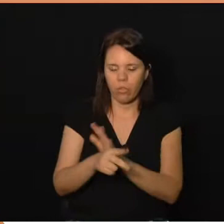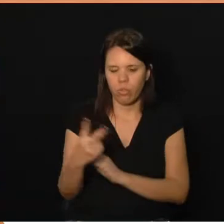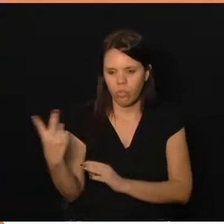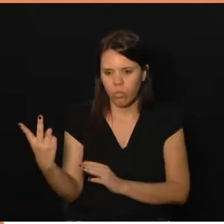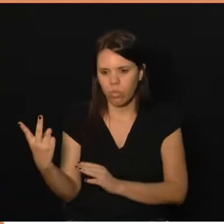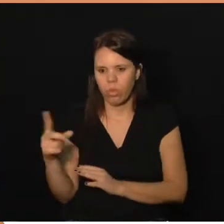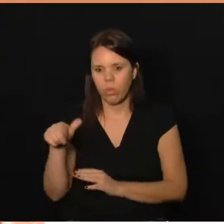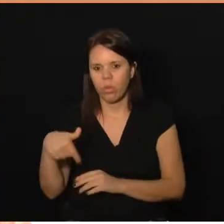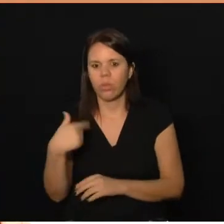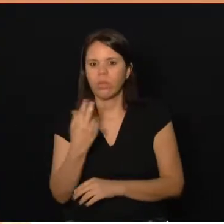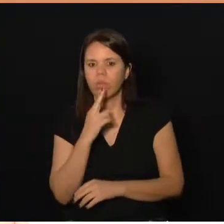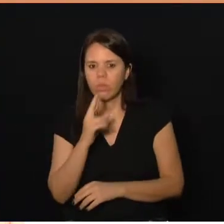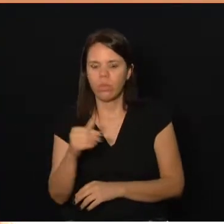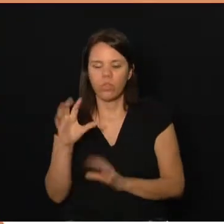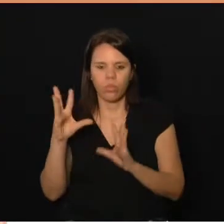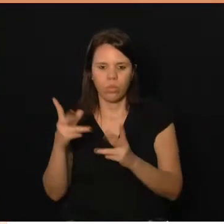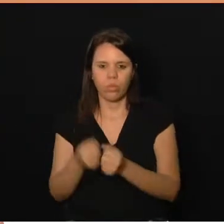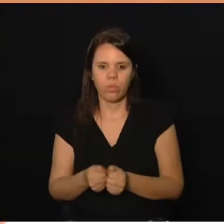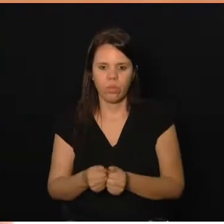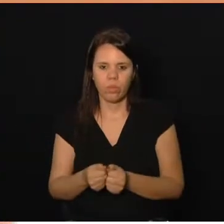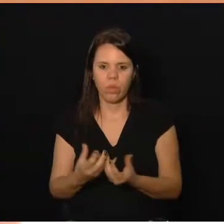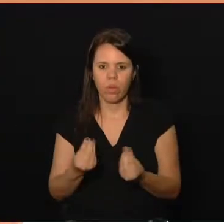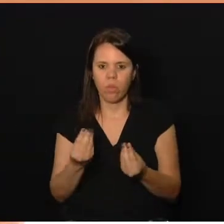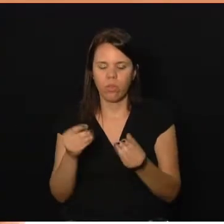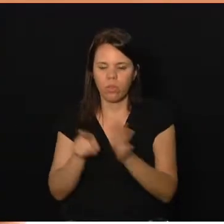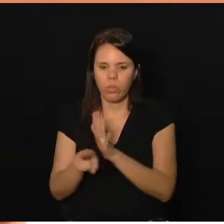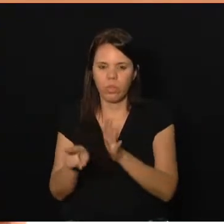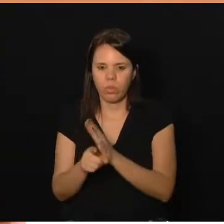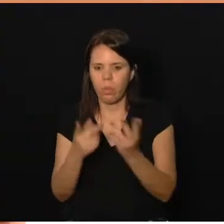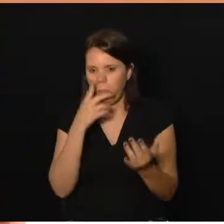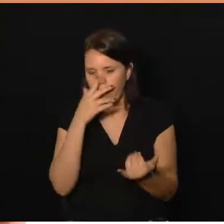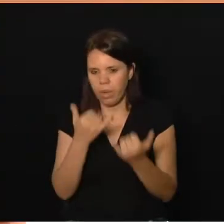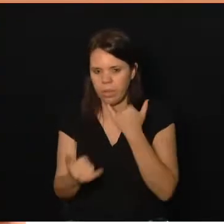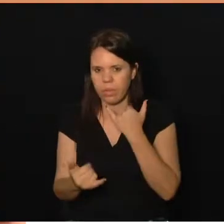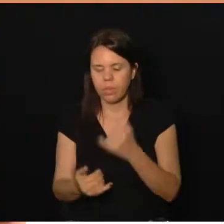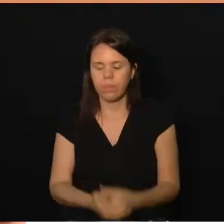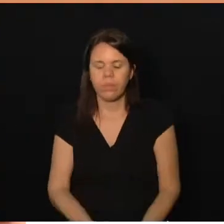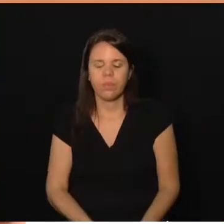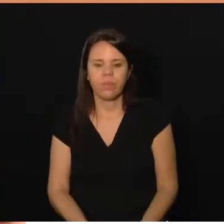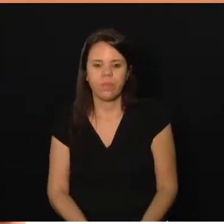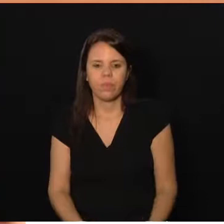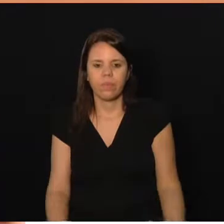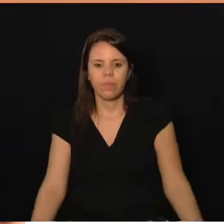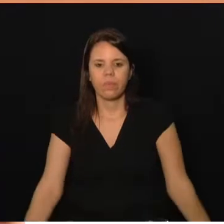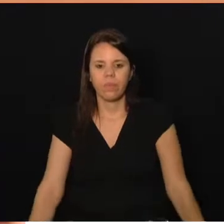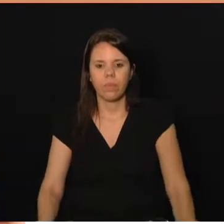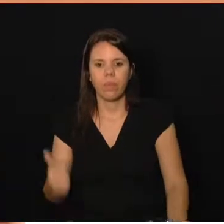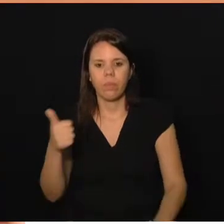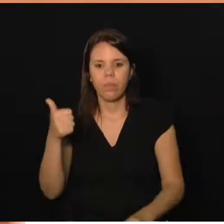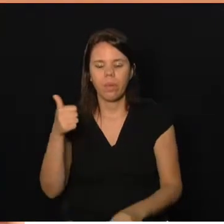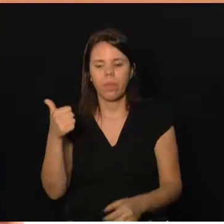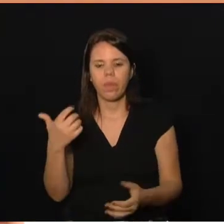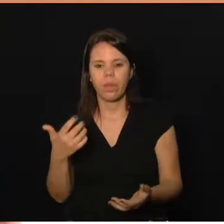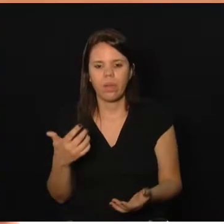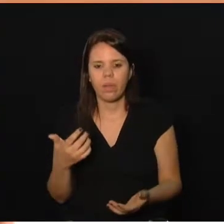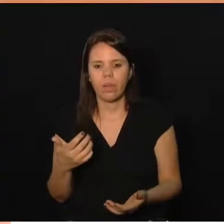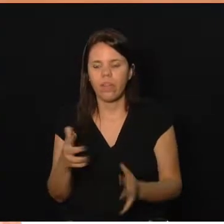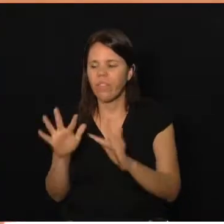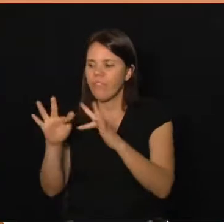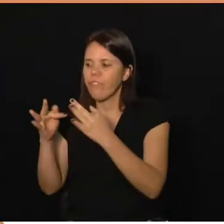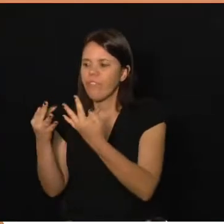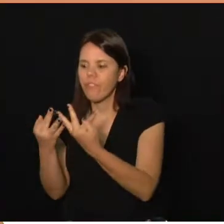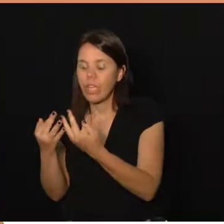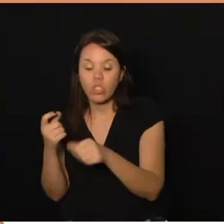e aí depois você vai respondendo tudo, porque às vezes tem pergunta aí parecida. A primeira que é aqui, pais, né,